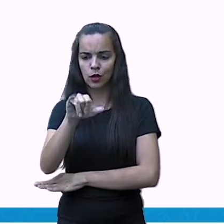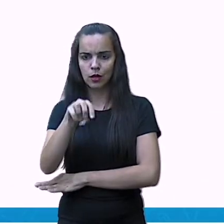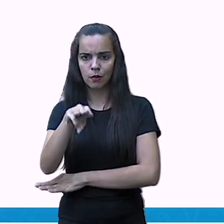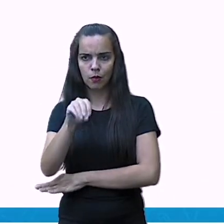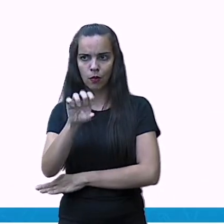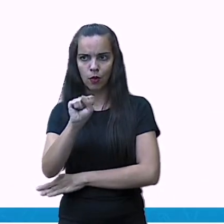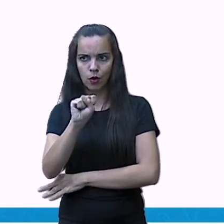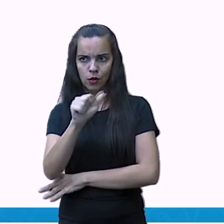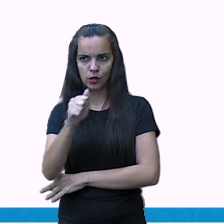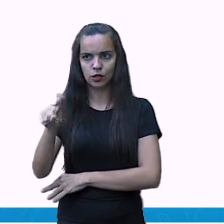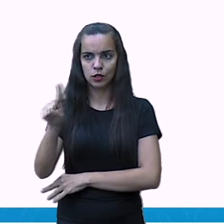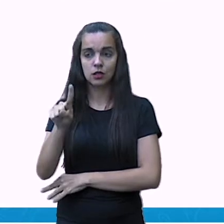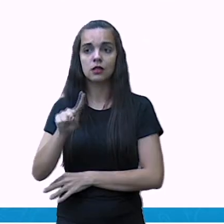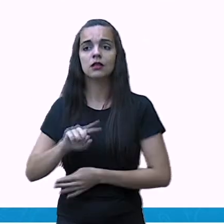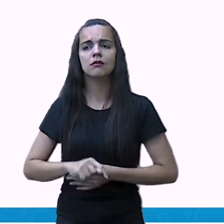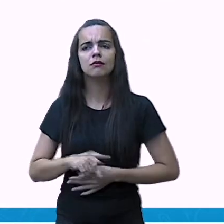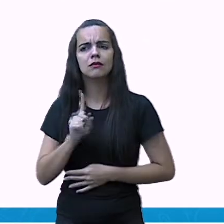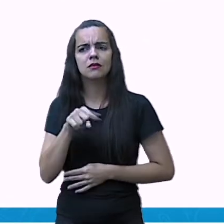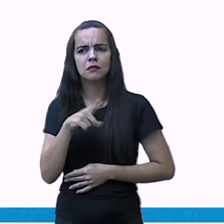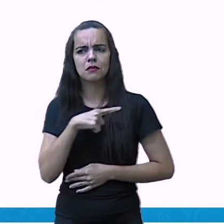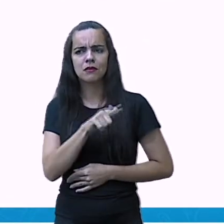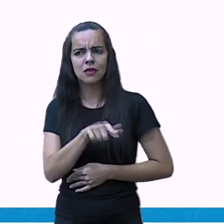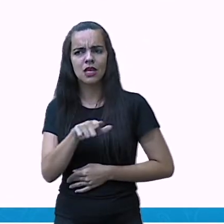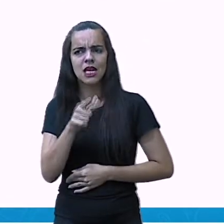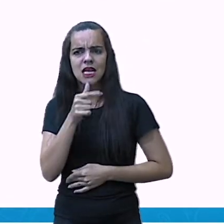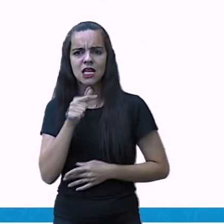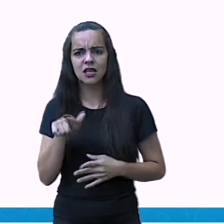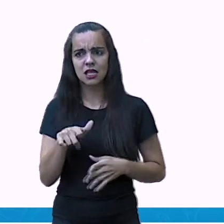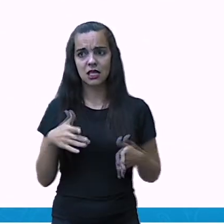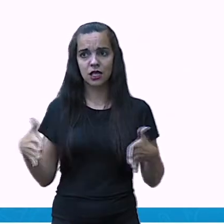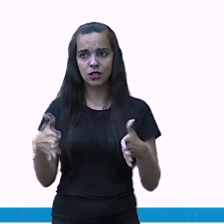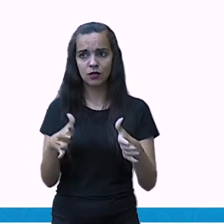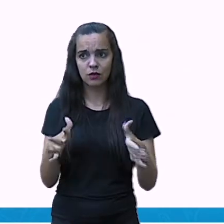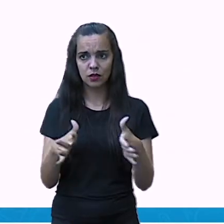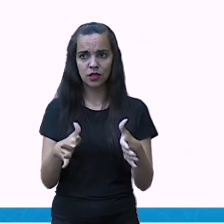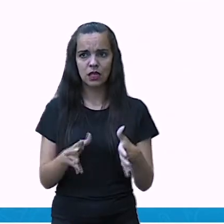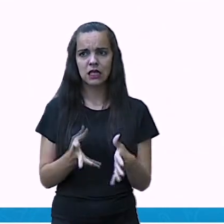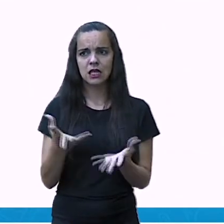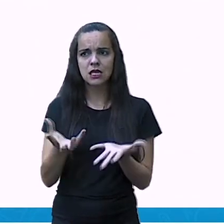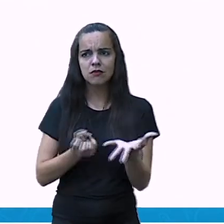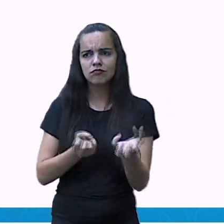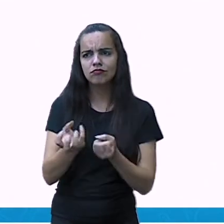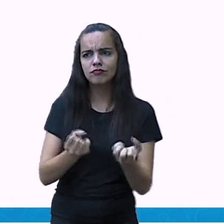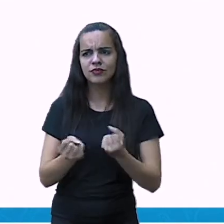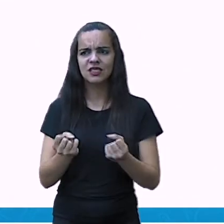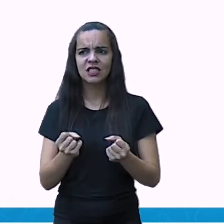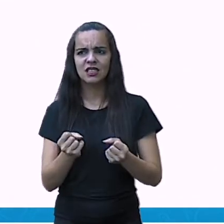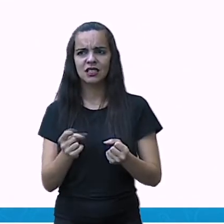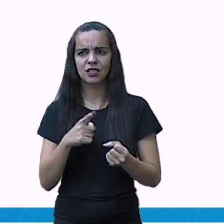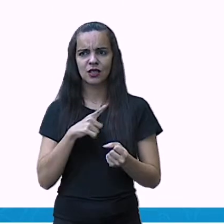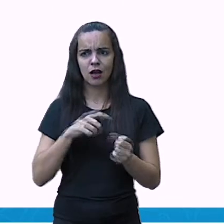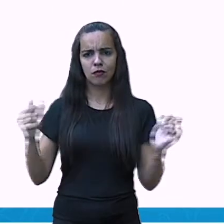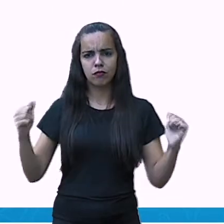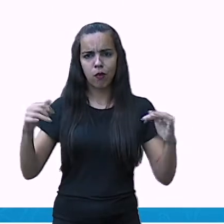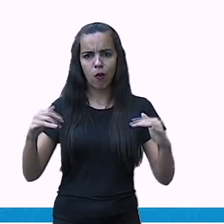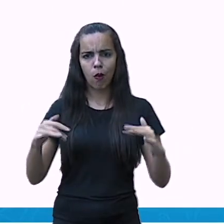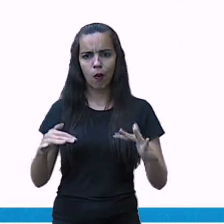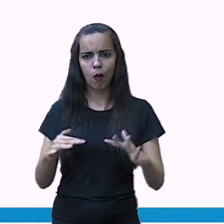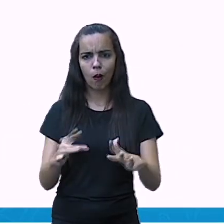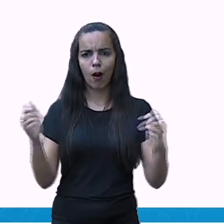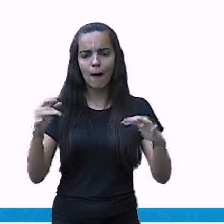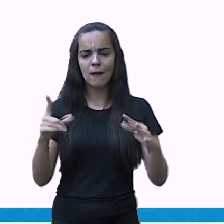ver nitidamente o rio que recebe, que tipo de sedimento esse rio carrega.